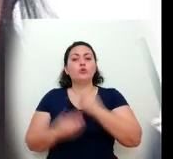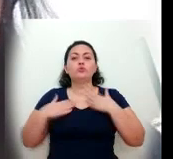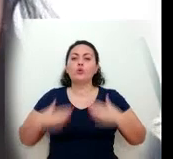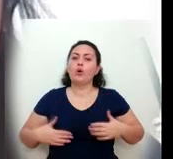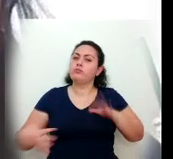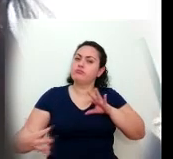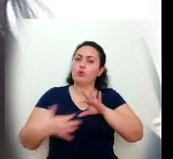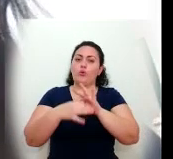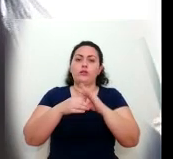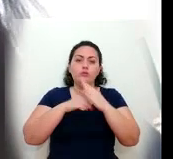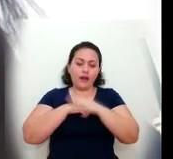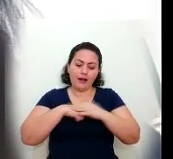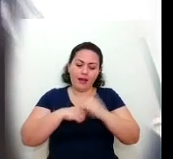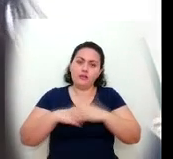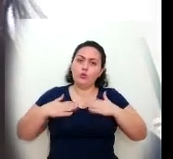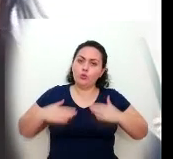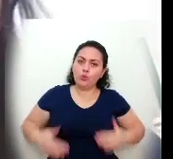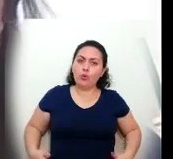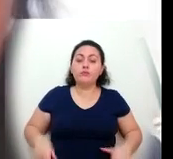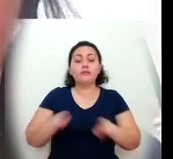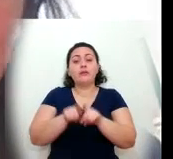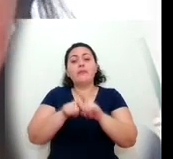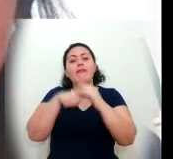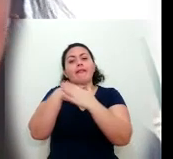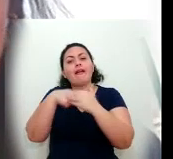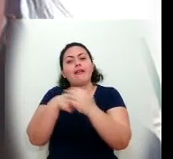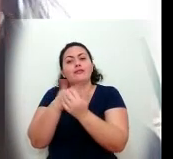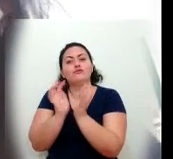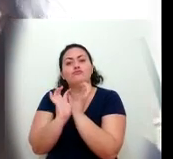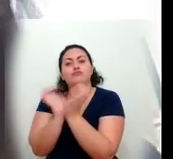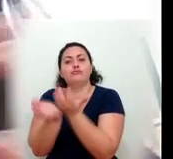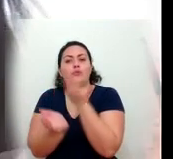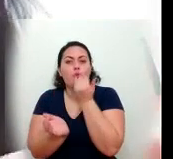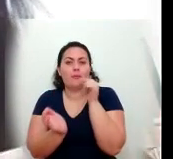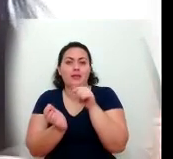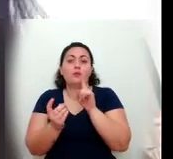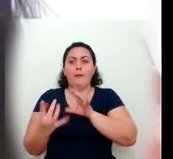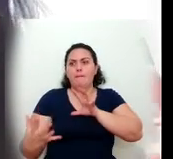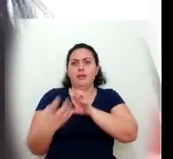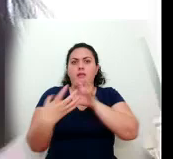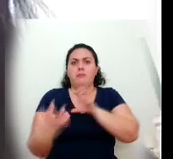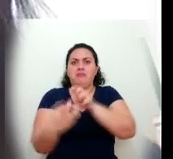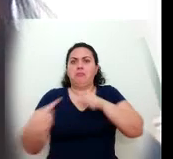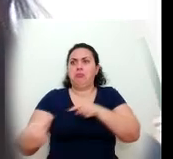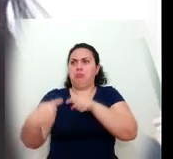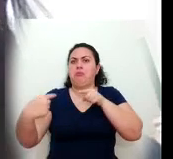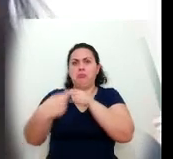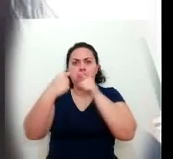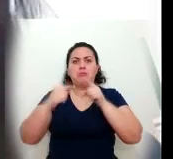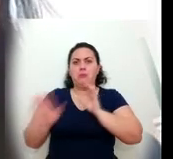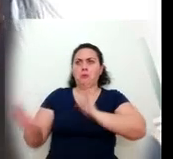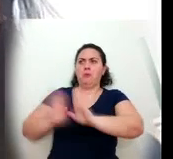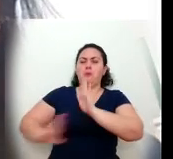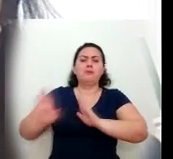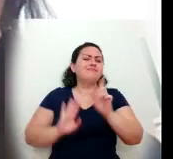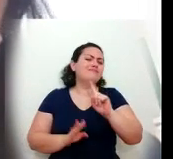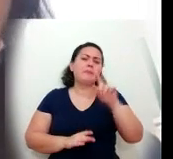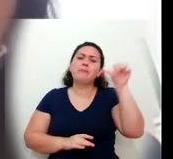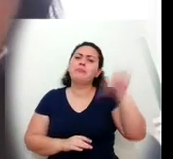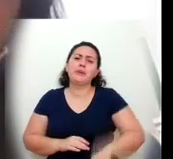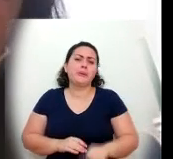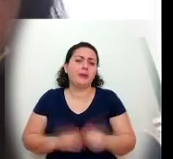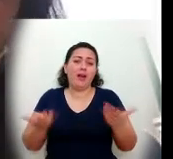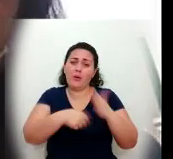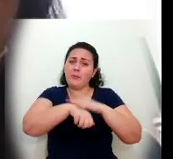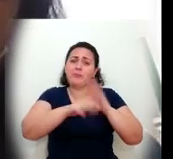corpo, né? Assim, é muita gentileza com o nosso corpo e com a nossa alimentação e não uma briga, né? E esse é um péssimo momento para